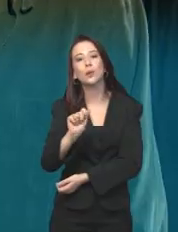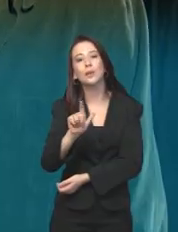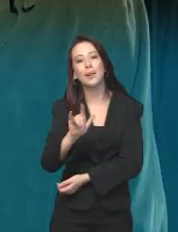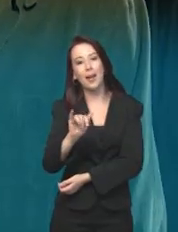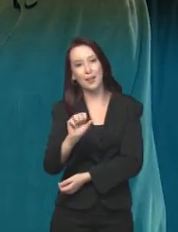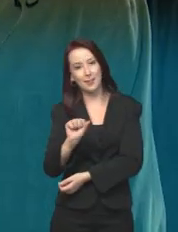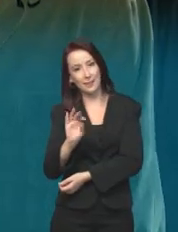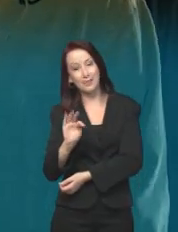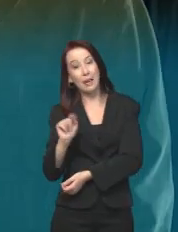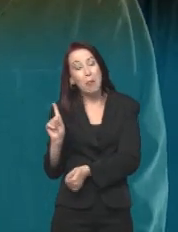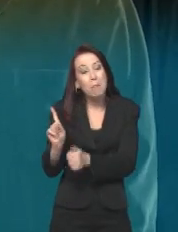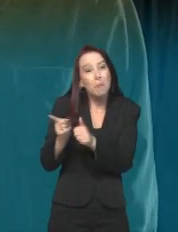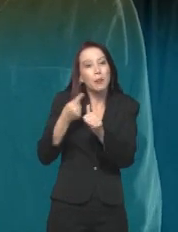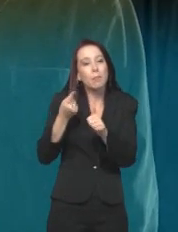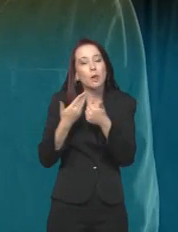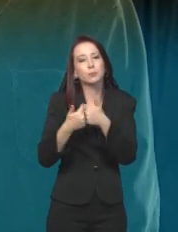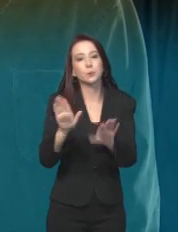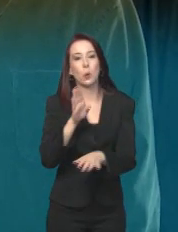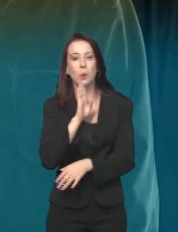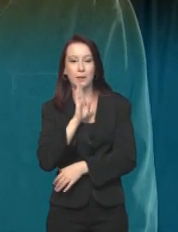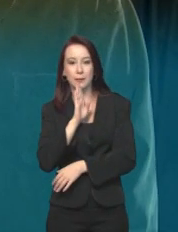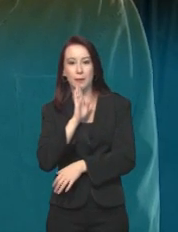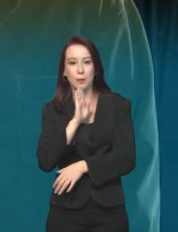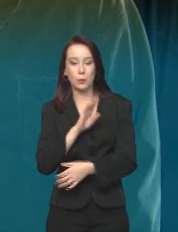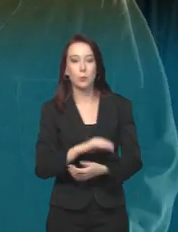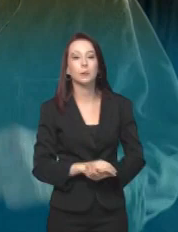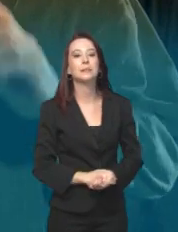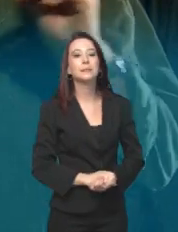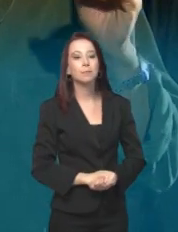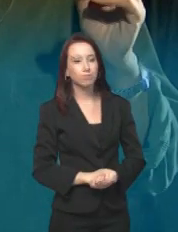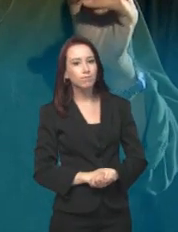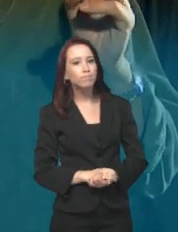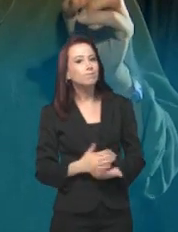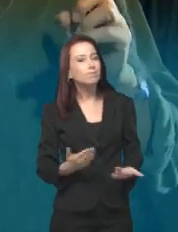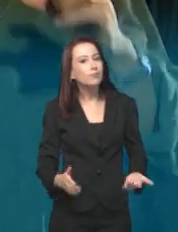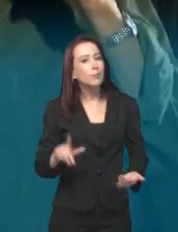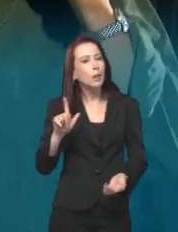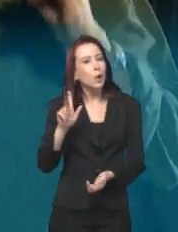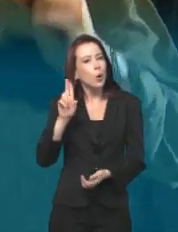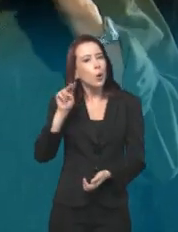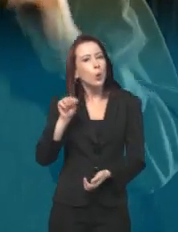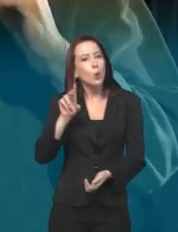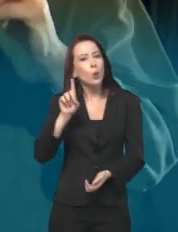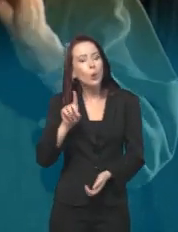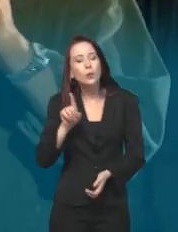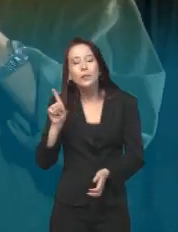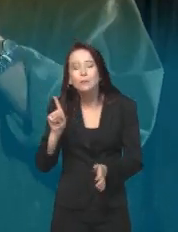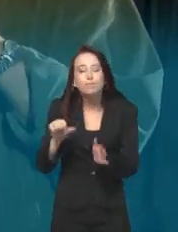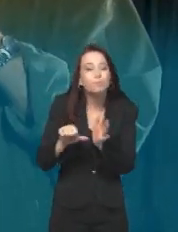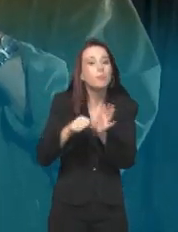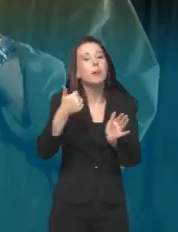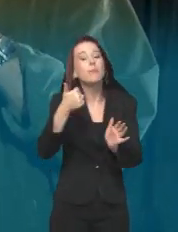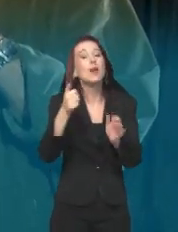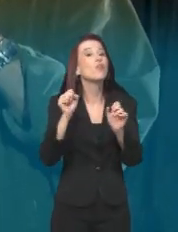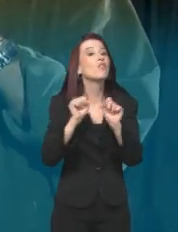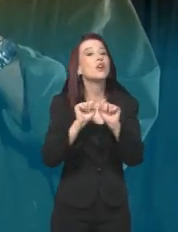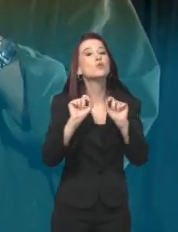conhecimentos. E indiretamente, ele é responsável por uma outra coisa que raro é o brasileiro que